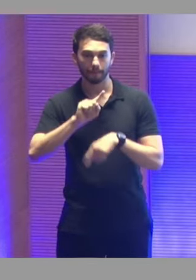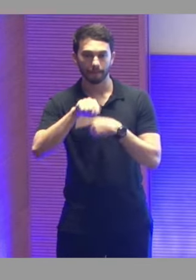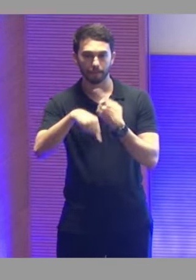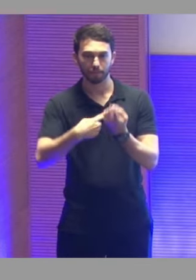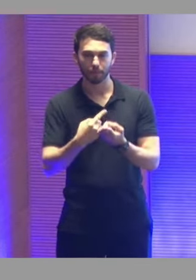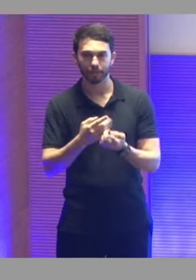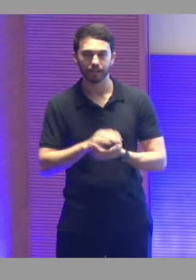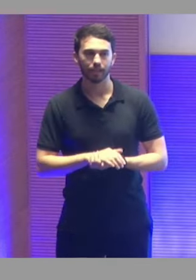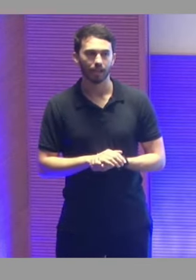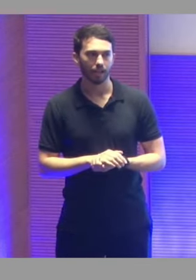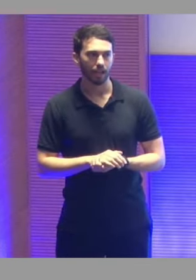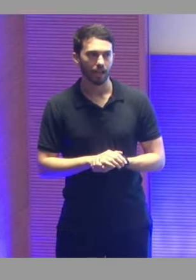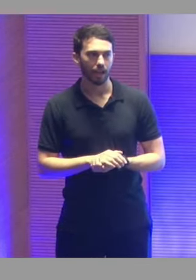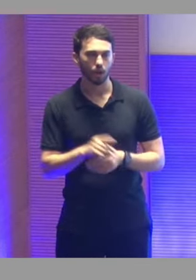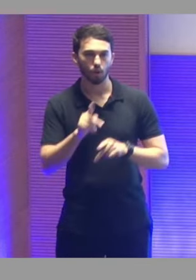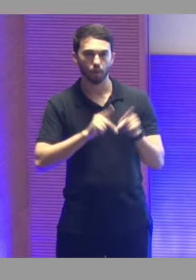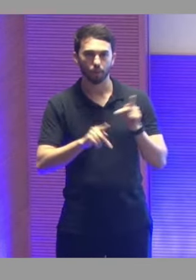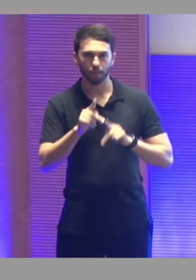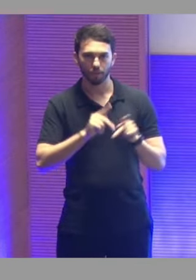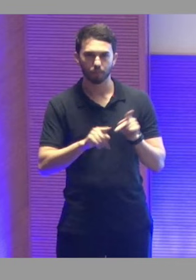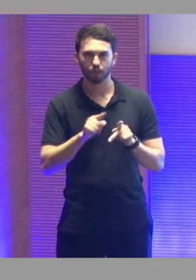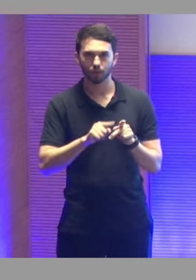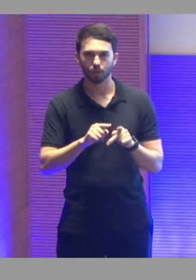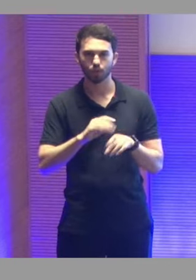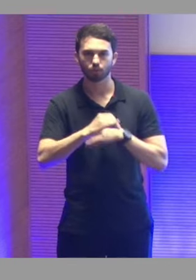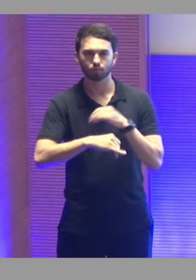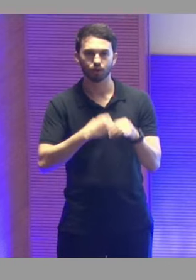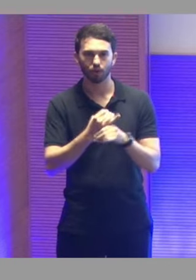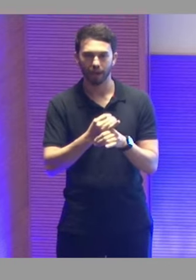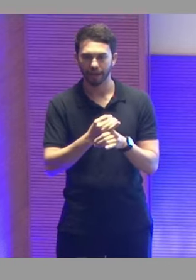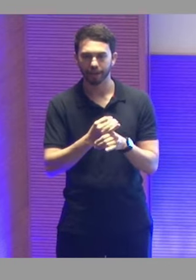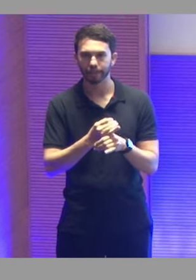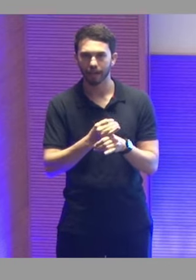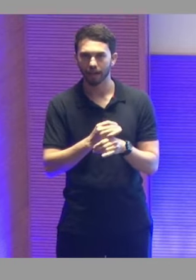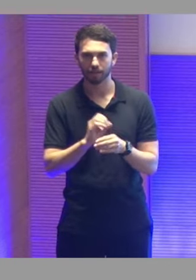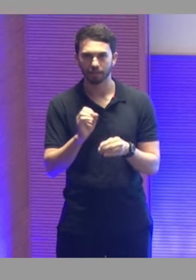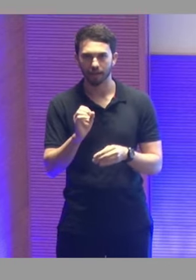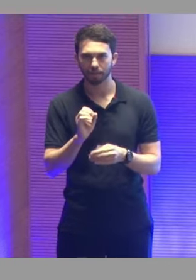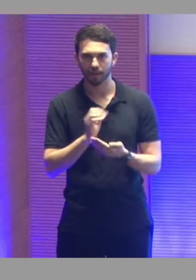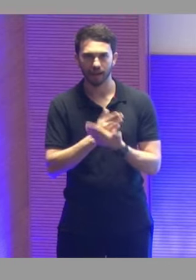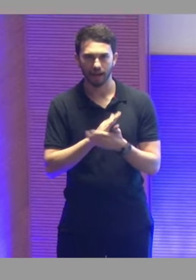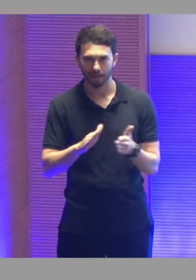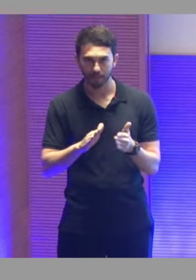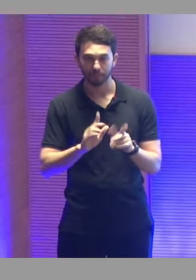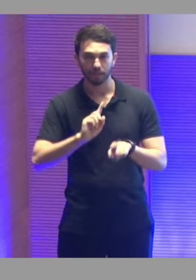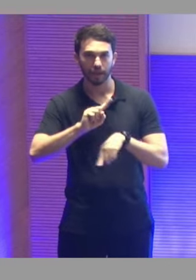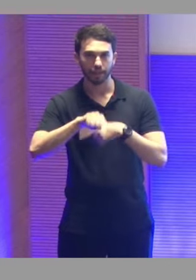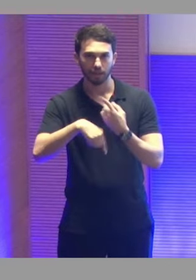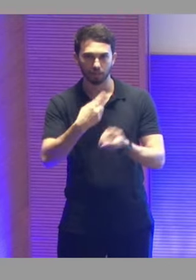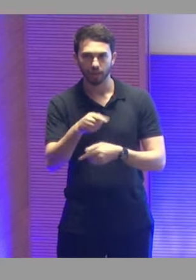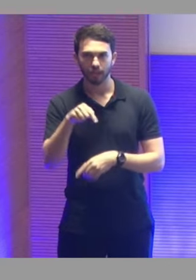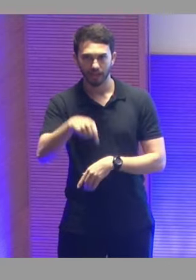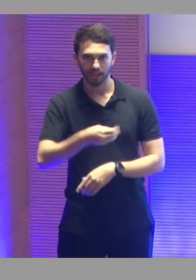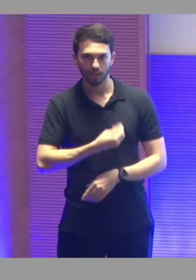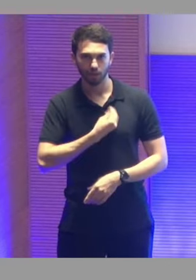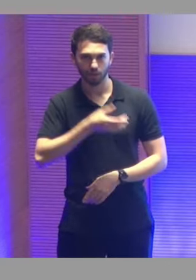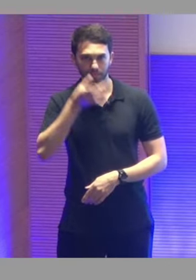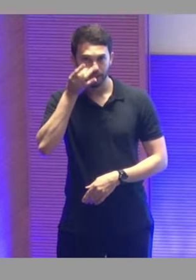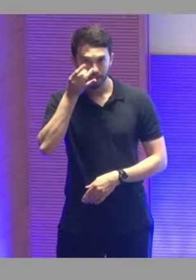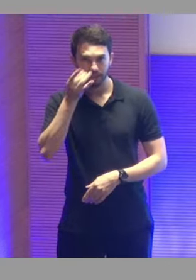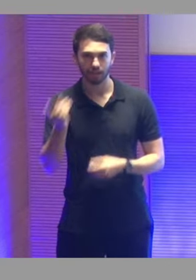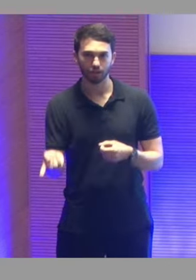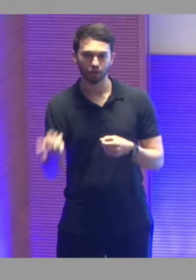se despede do público online e nós aqui no presencial voltamos aqui pro auditório pro